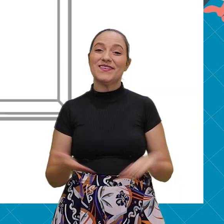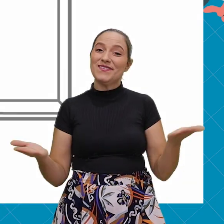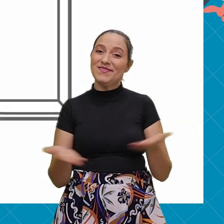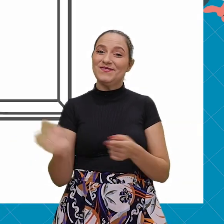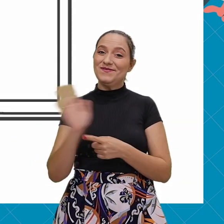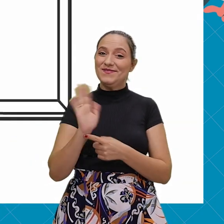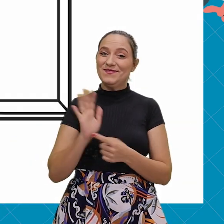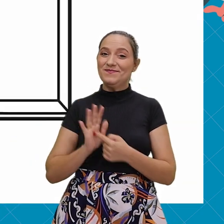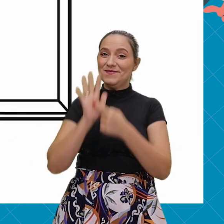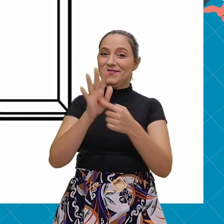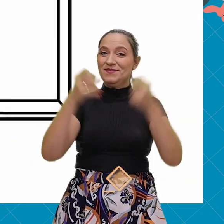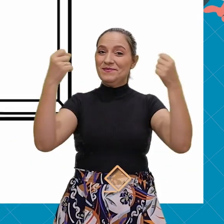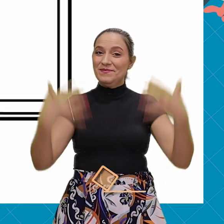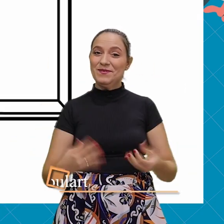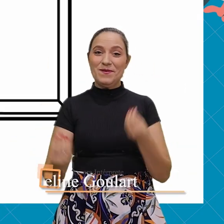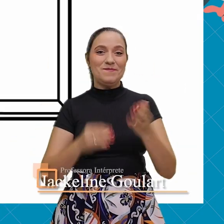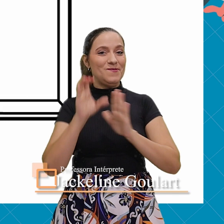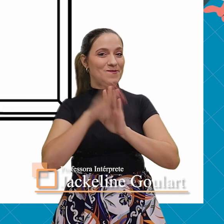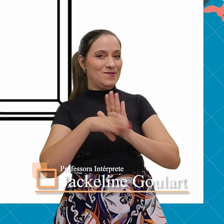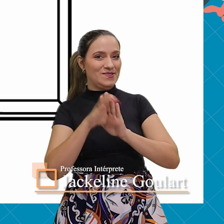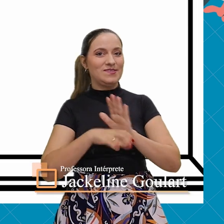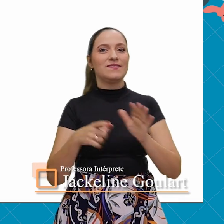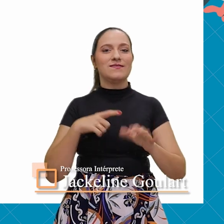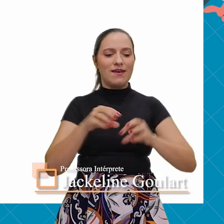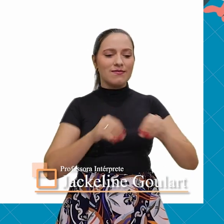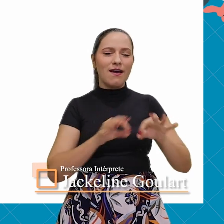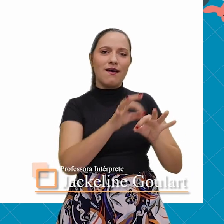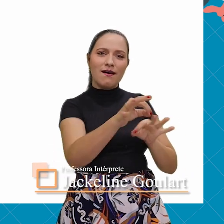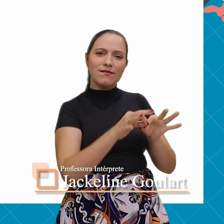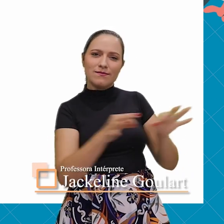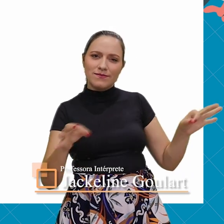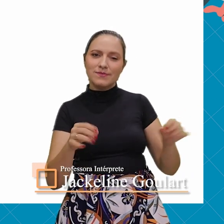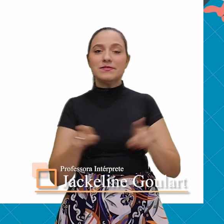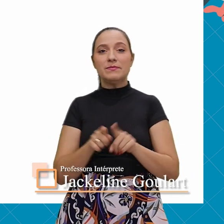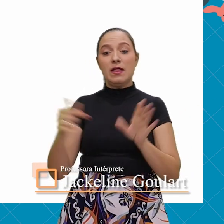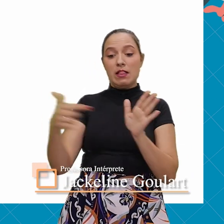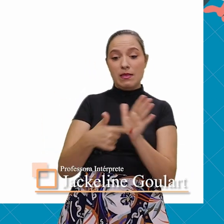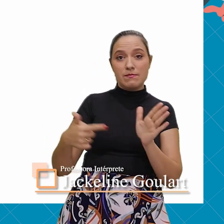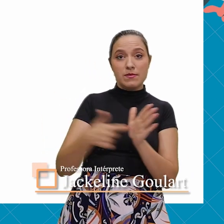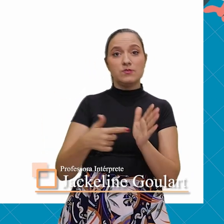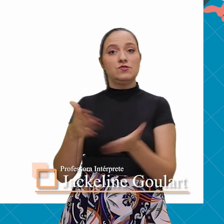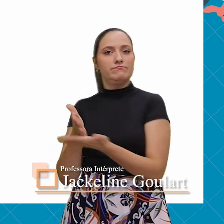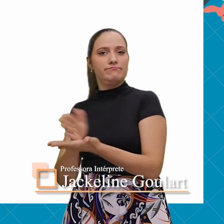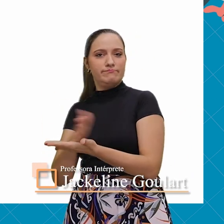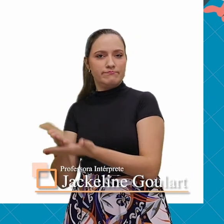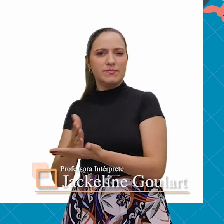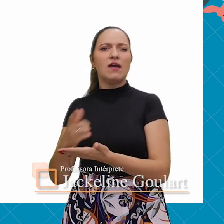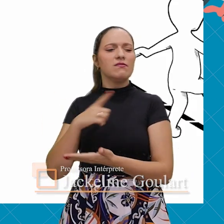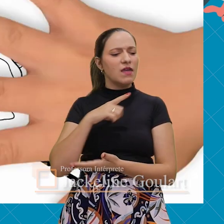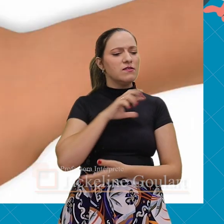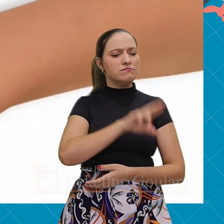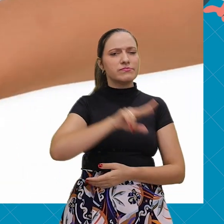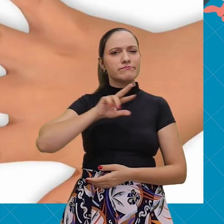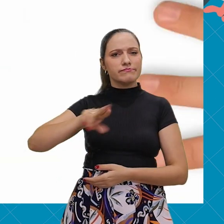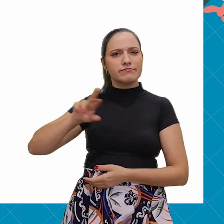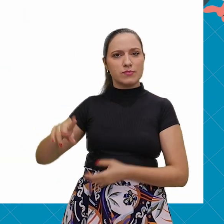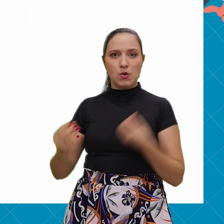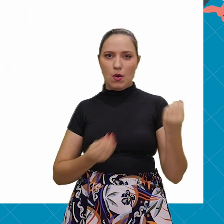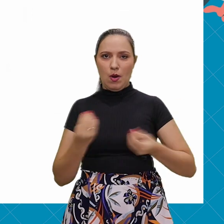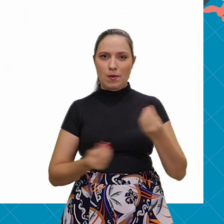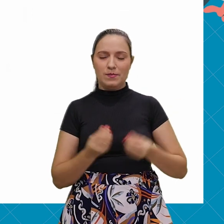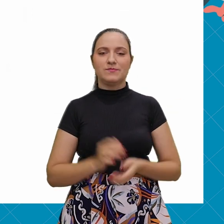Neste vídeo, nós vamos falar sobre os conceitos de território, de limite e de fronteira, com foco na diferenciação entre esses dois